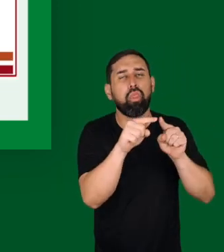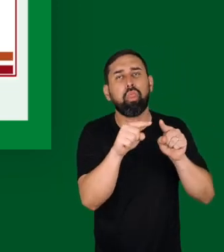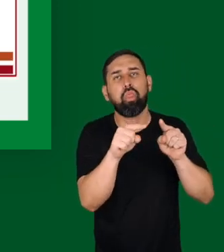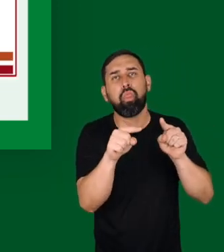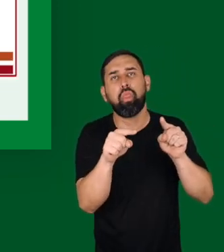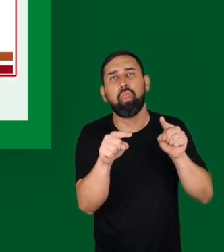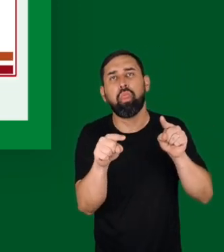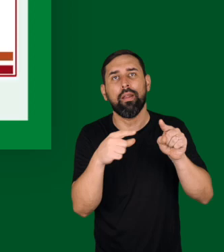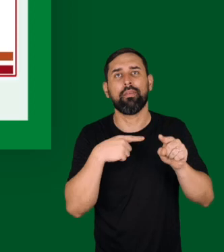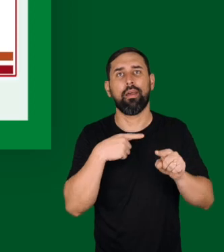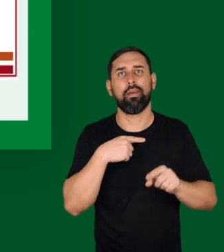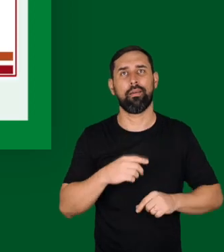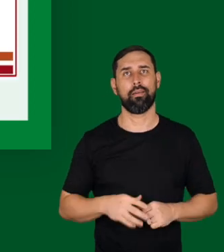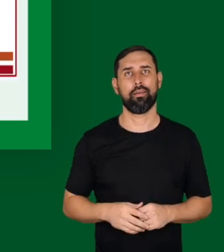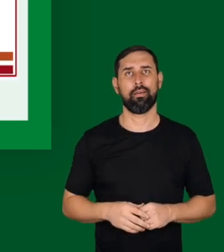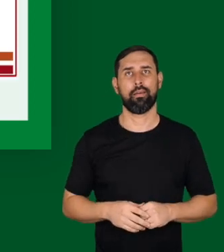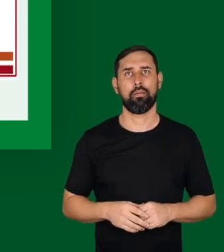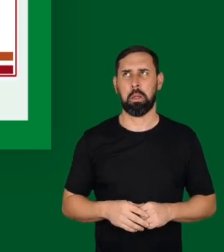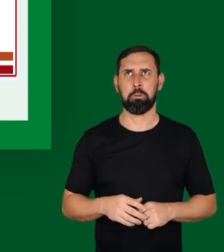de até 15 segundos.